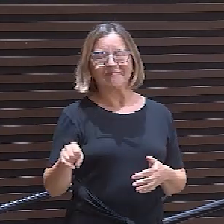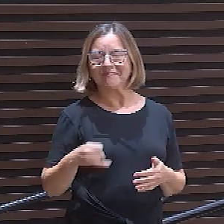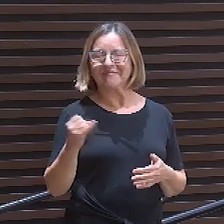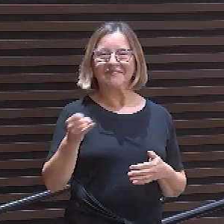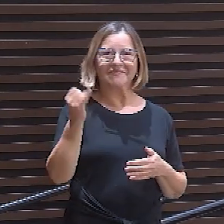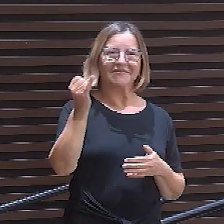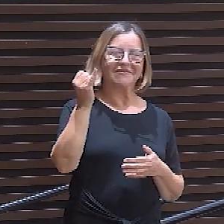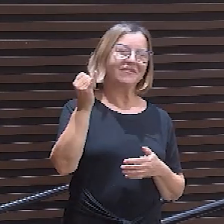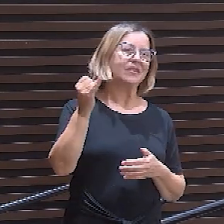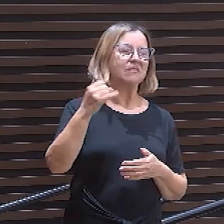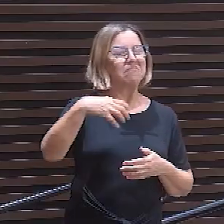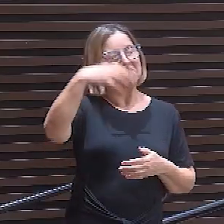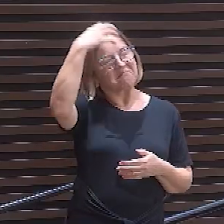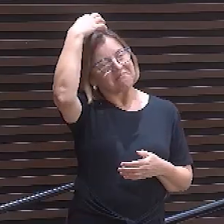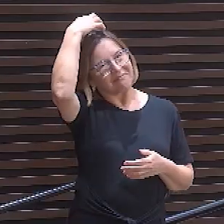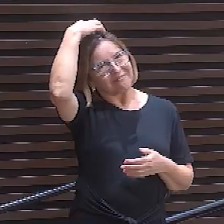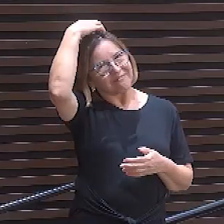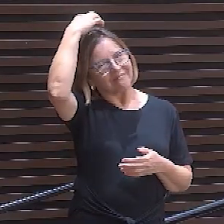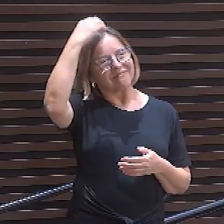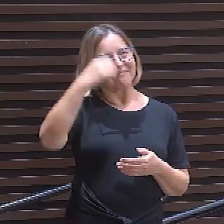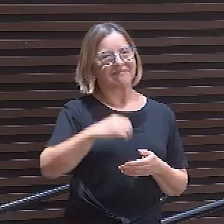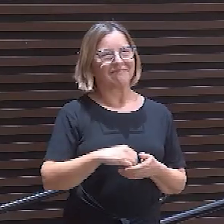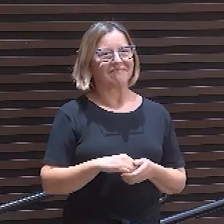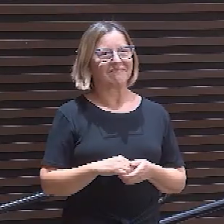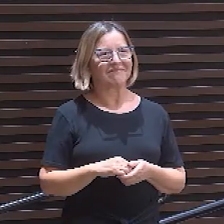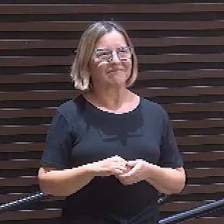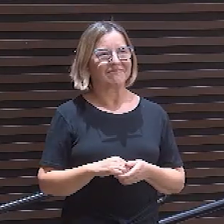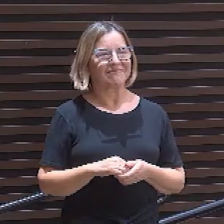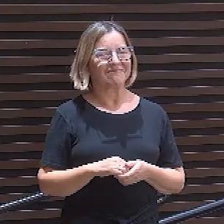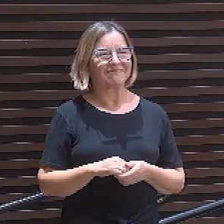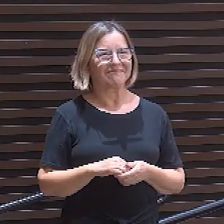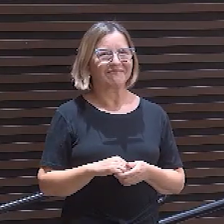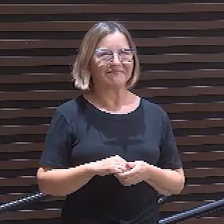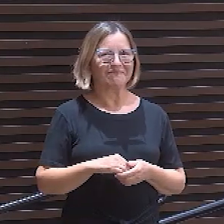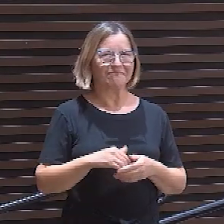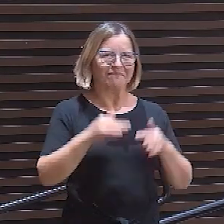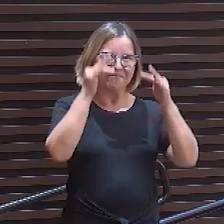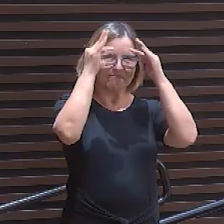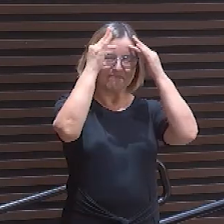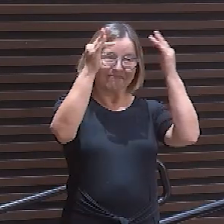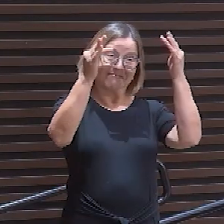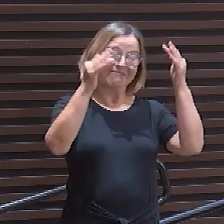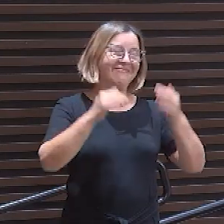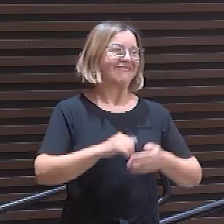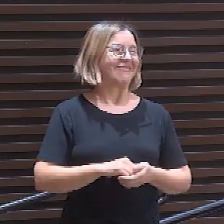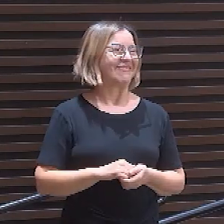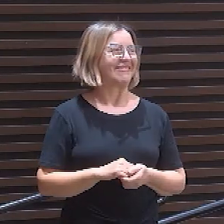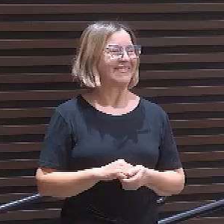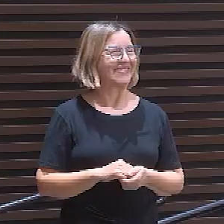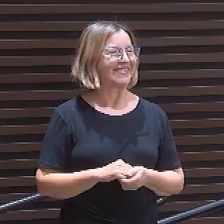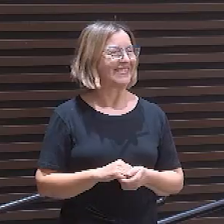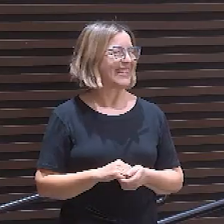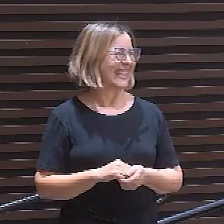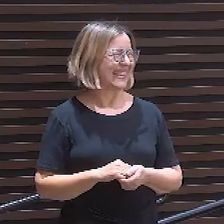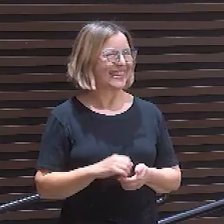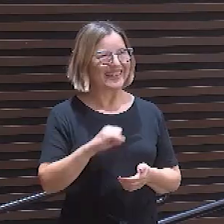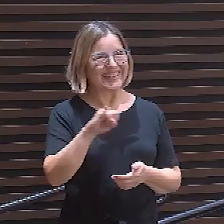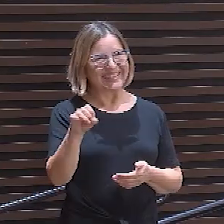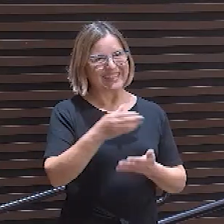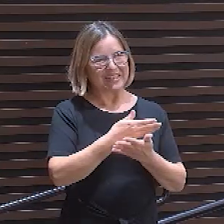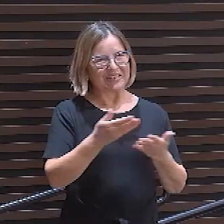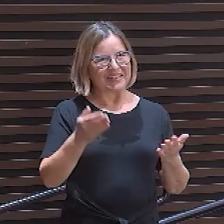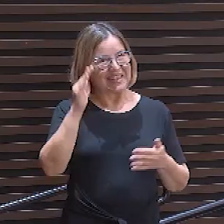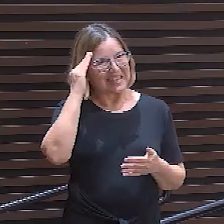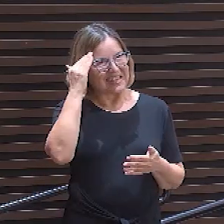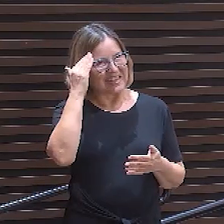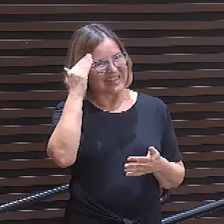preciosíssima, majestosíssima, é de Fides. Agora, se vocês